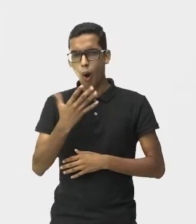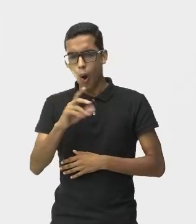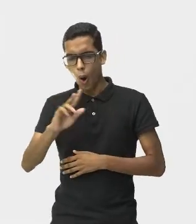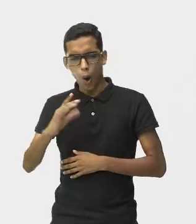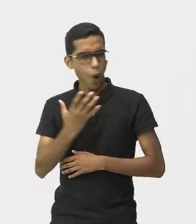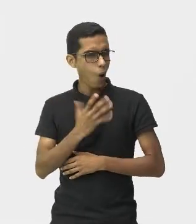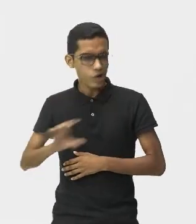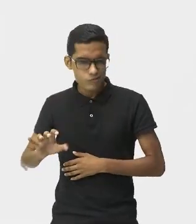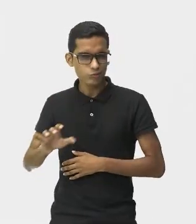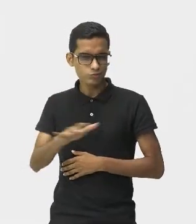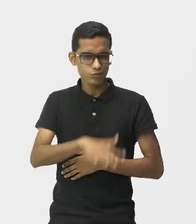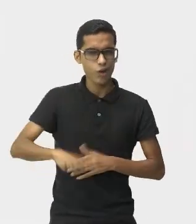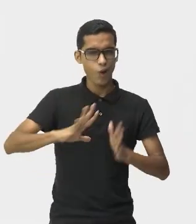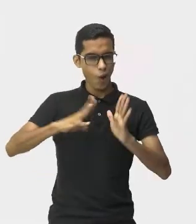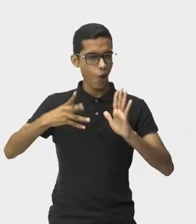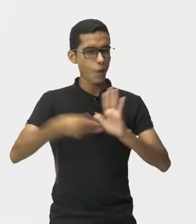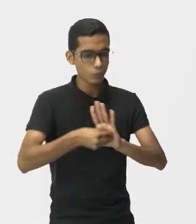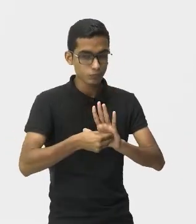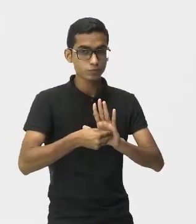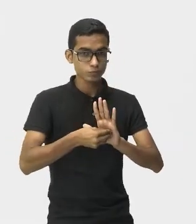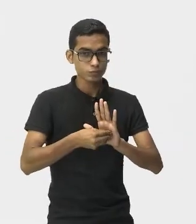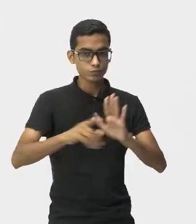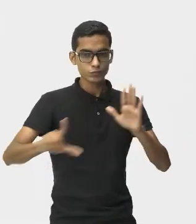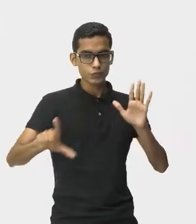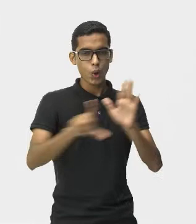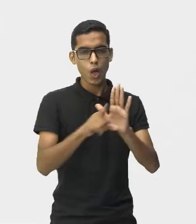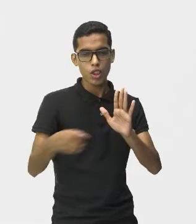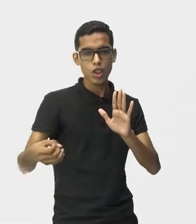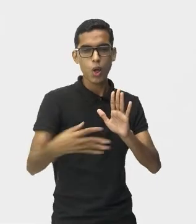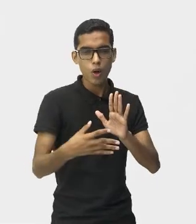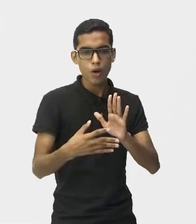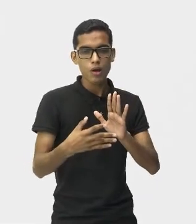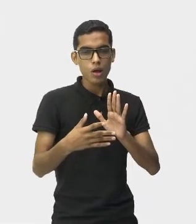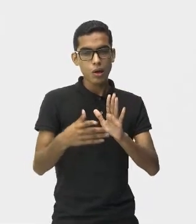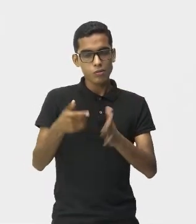contribuindo para o extermínio de muitas nações indígenas.